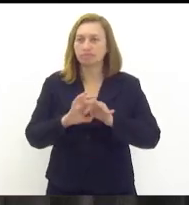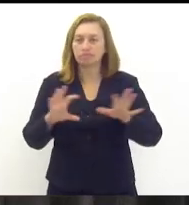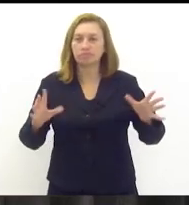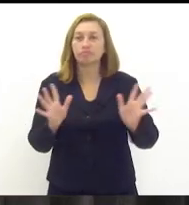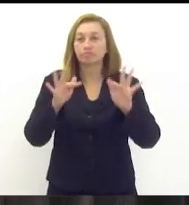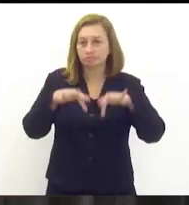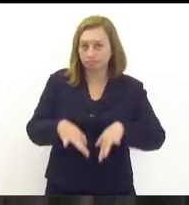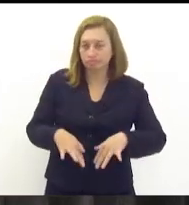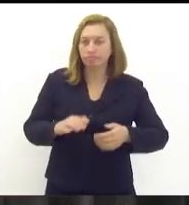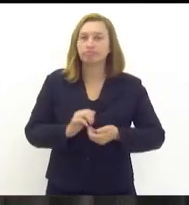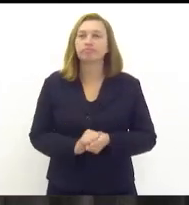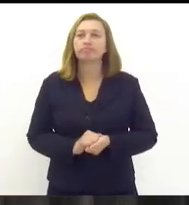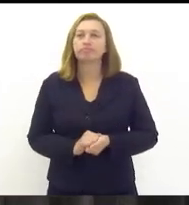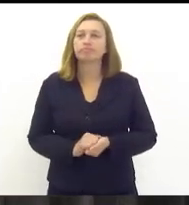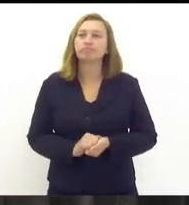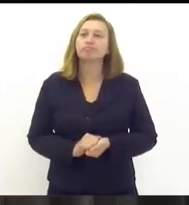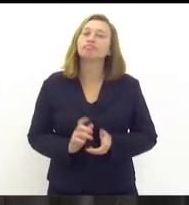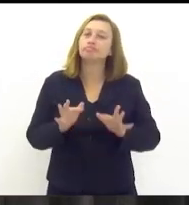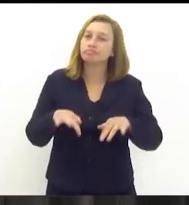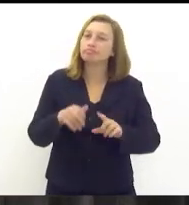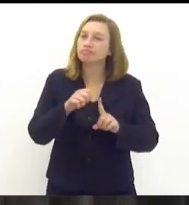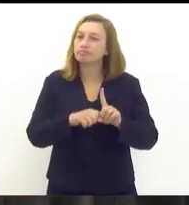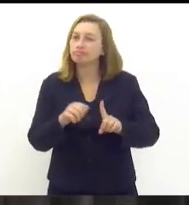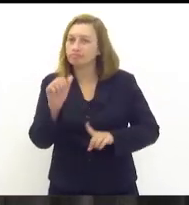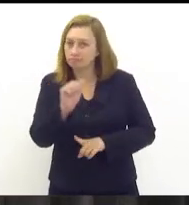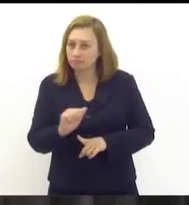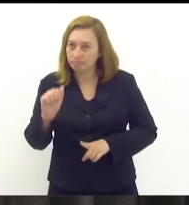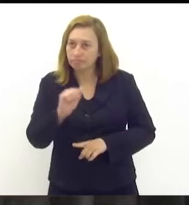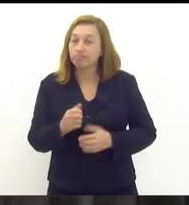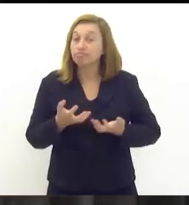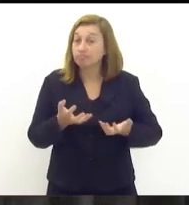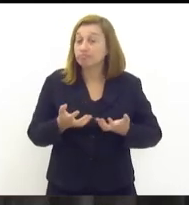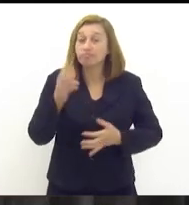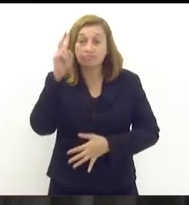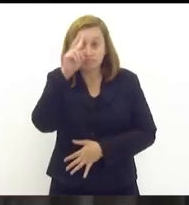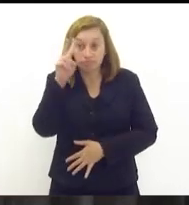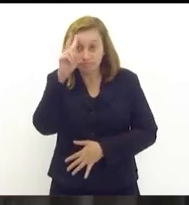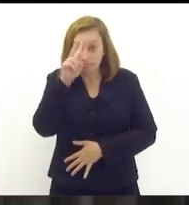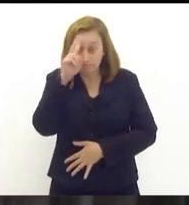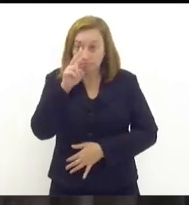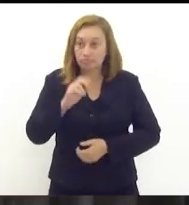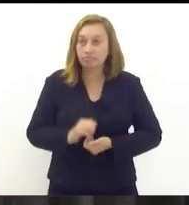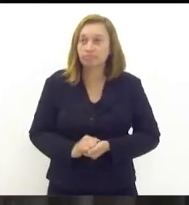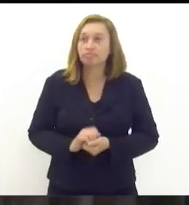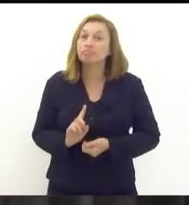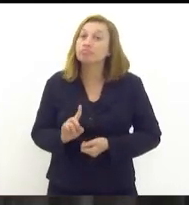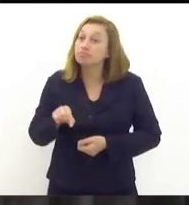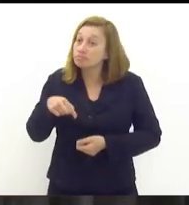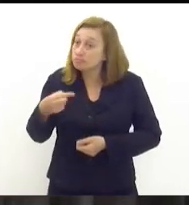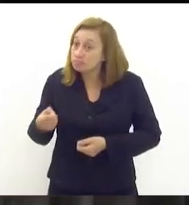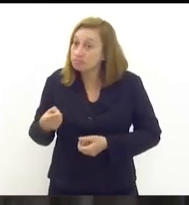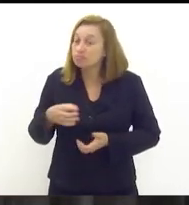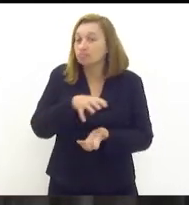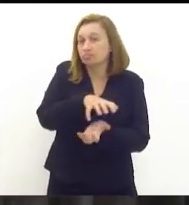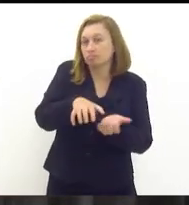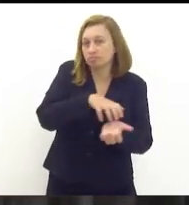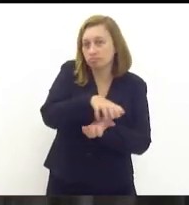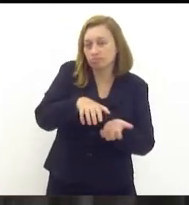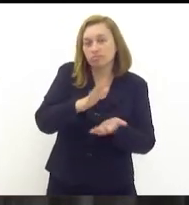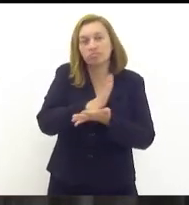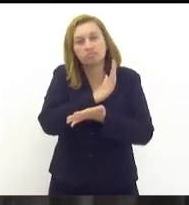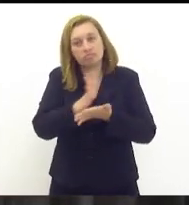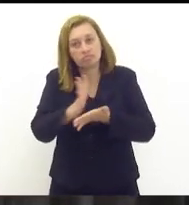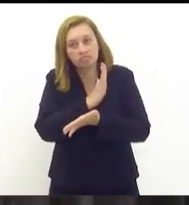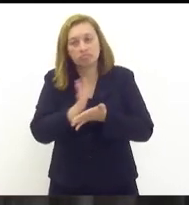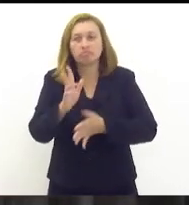por fim é nós estamos finalizando o mês de agosto eu queria lembrar que que depois de uma greve Há muitos